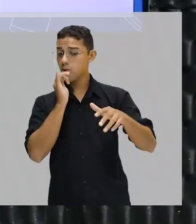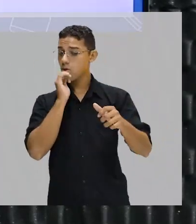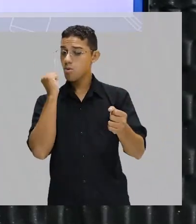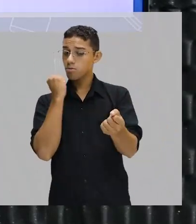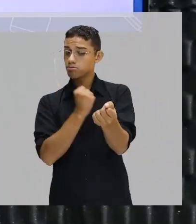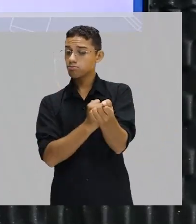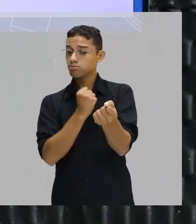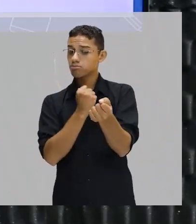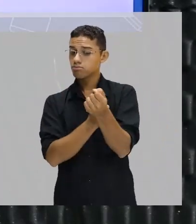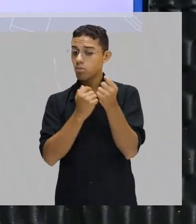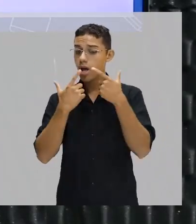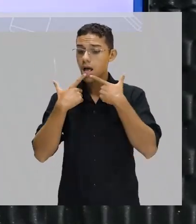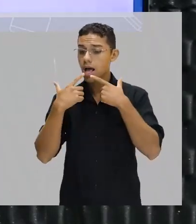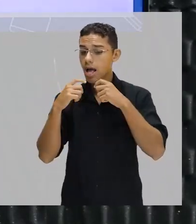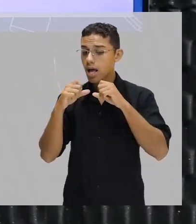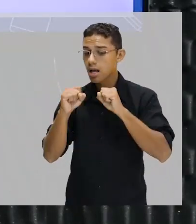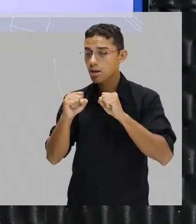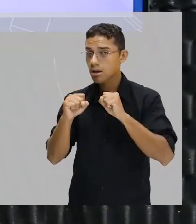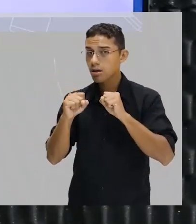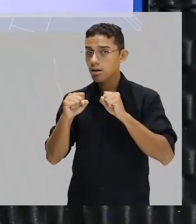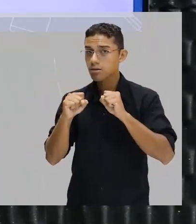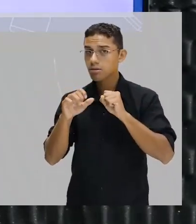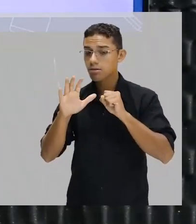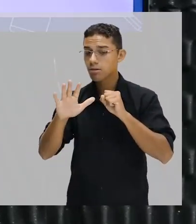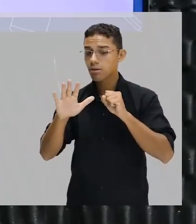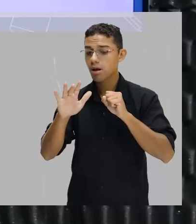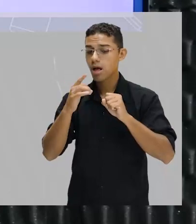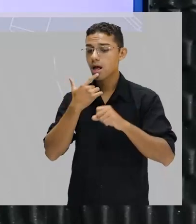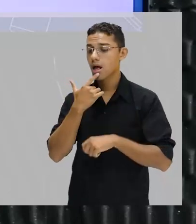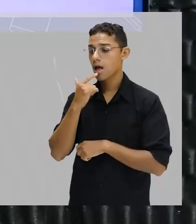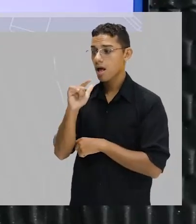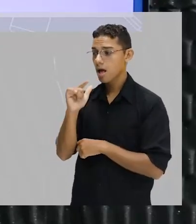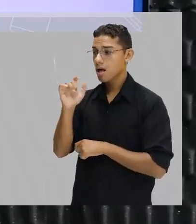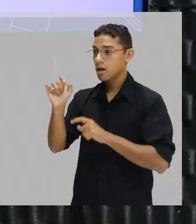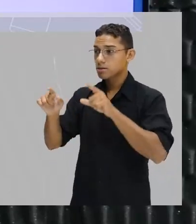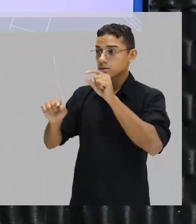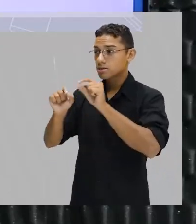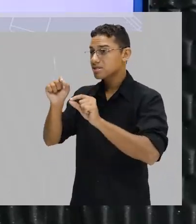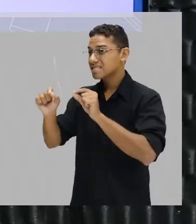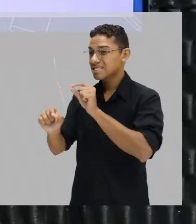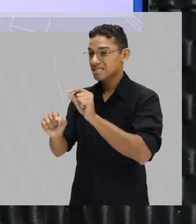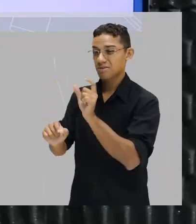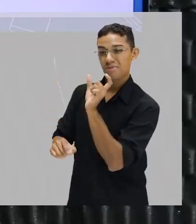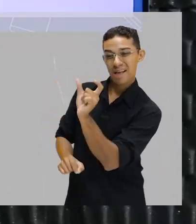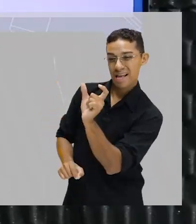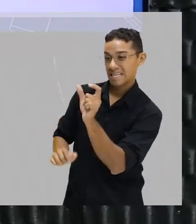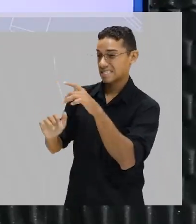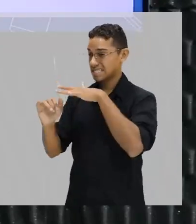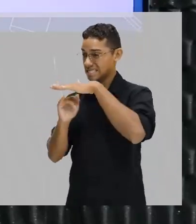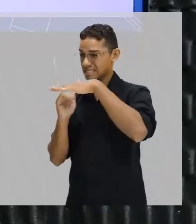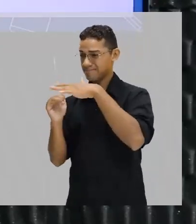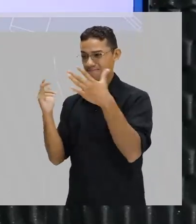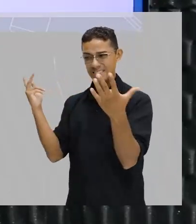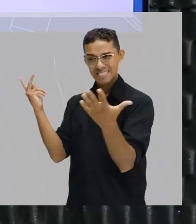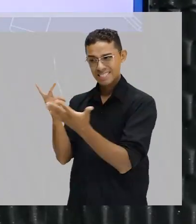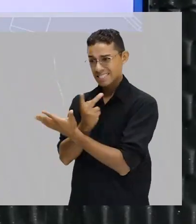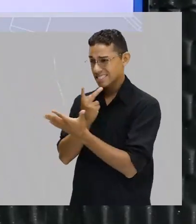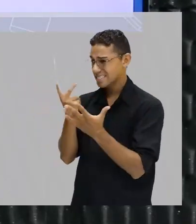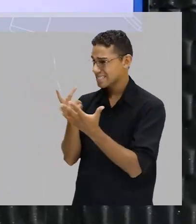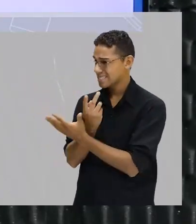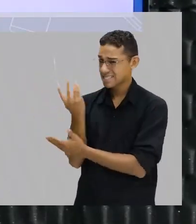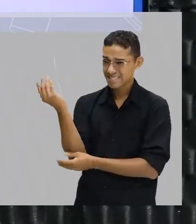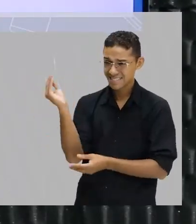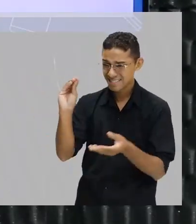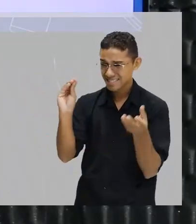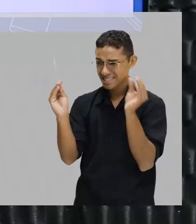como um vício de linguagem, decorrente muitas vezes da má colocação das palavras dentro de